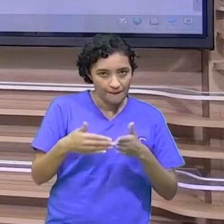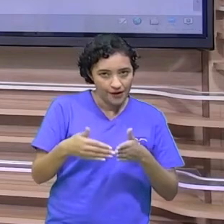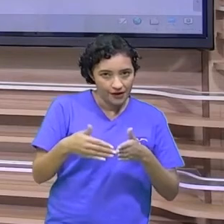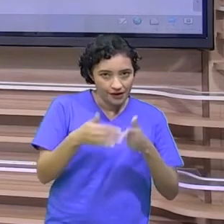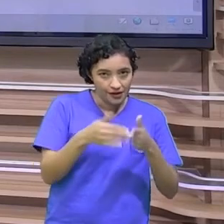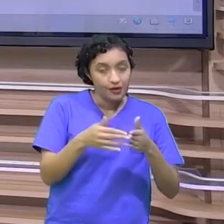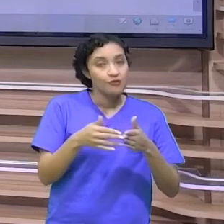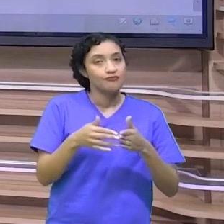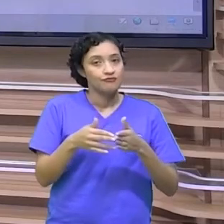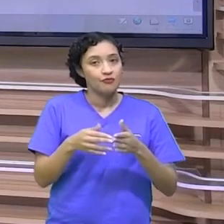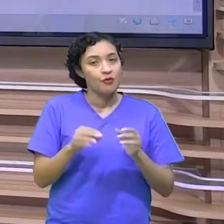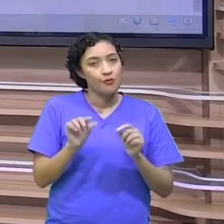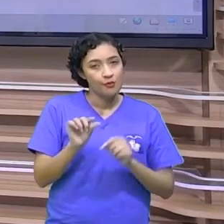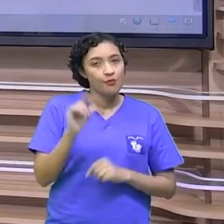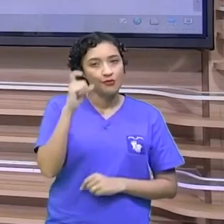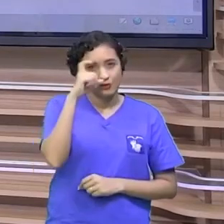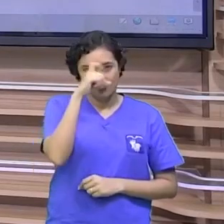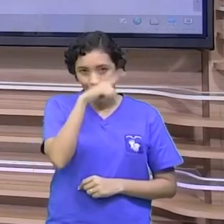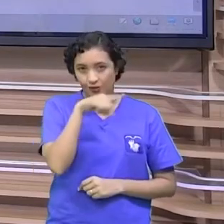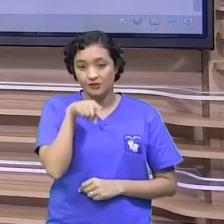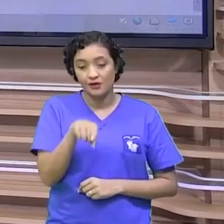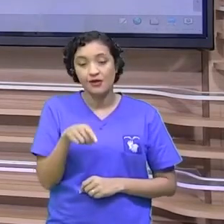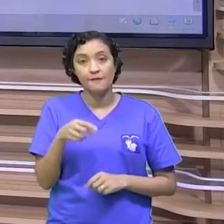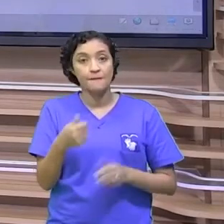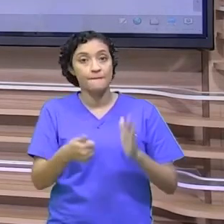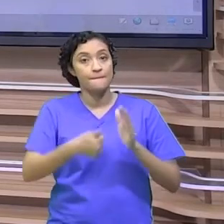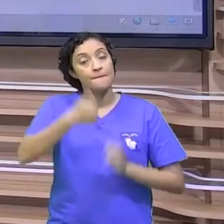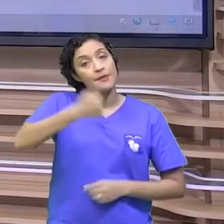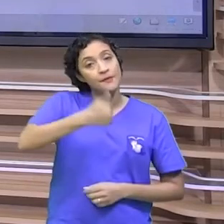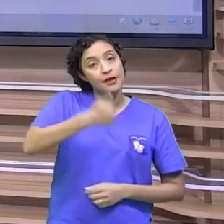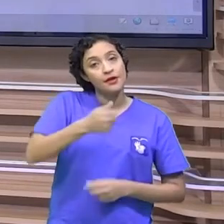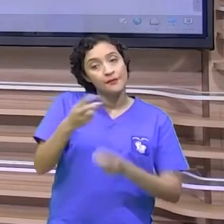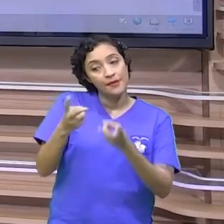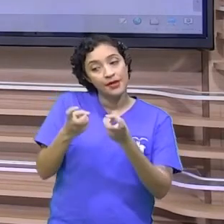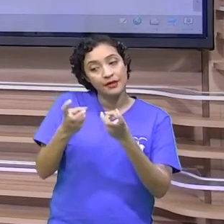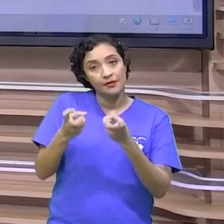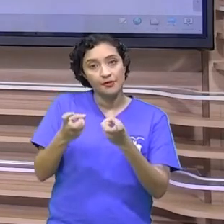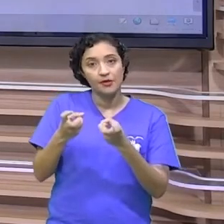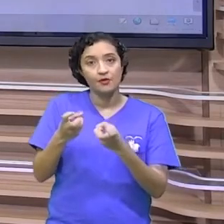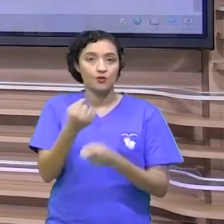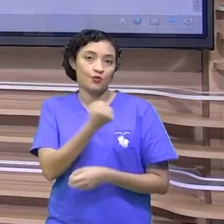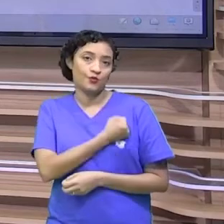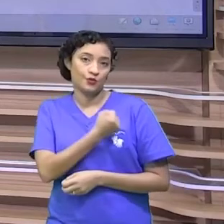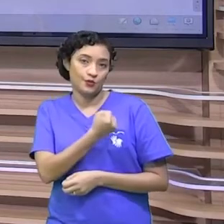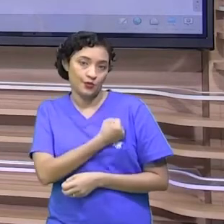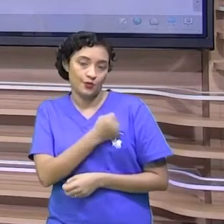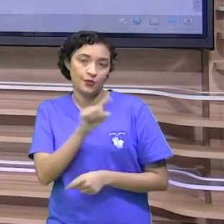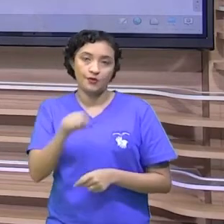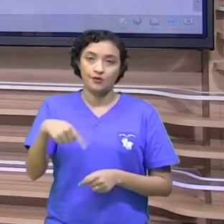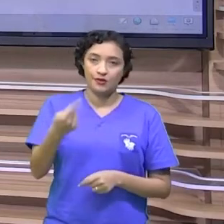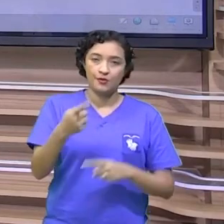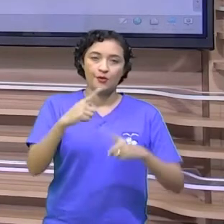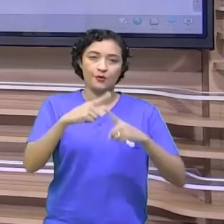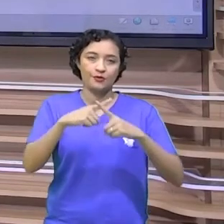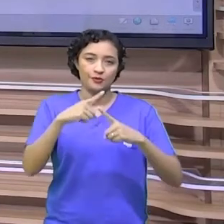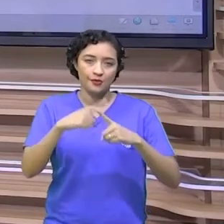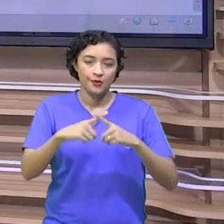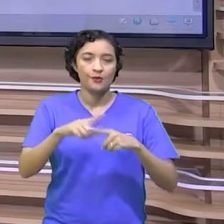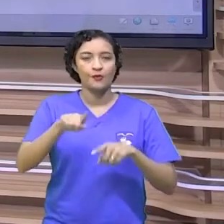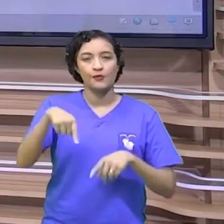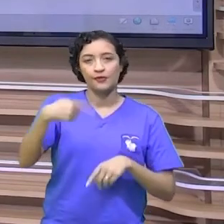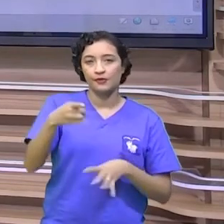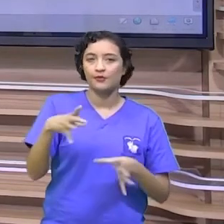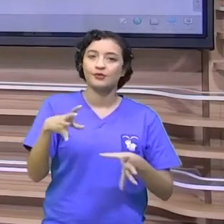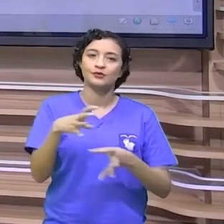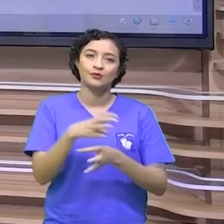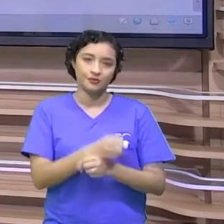O perímetro, ele foi identificando quantas vezes aparece cada lado, multiplicou, achou o resultado e por último ele